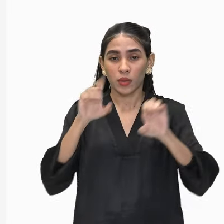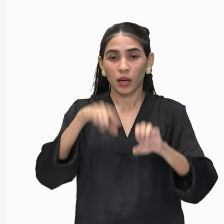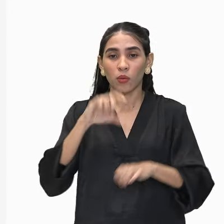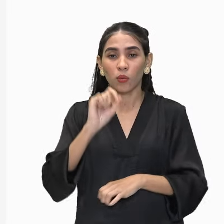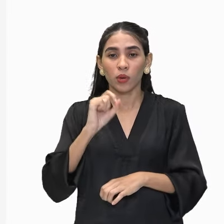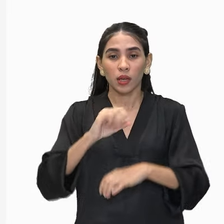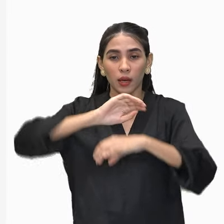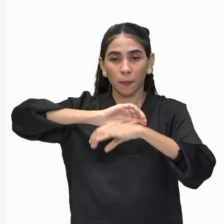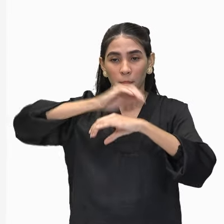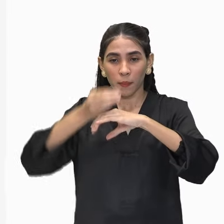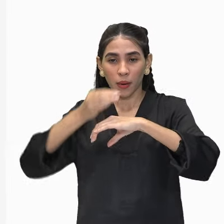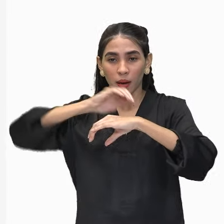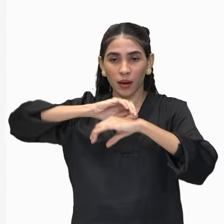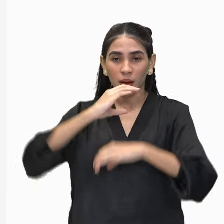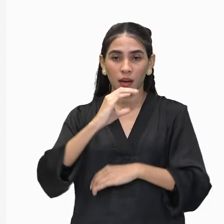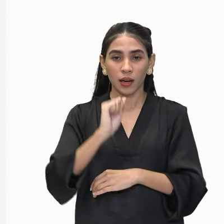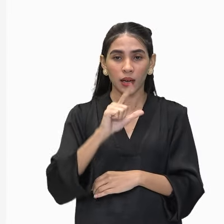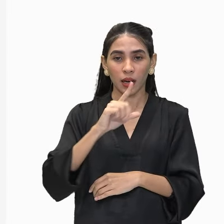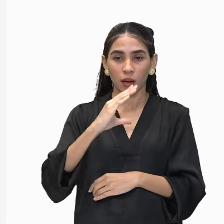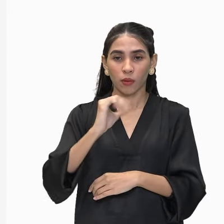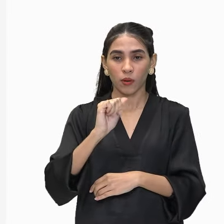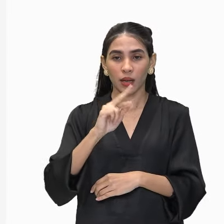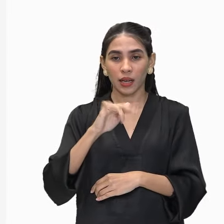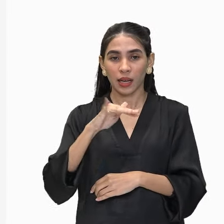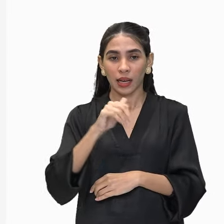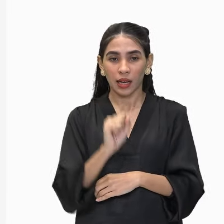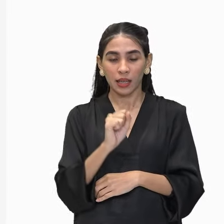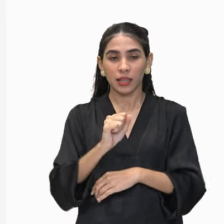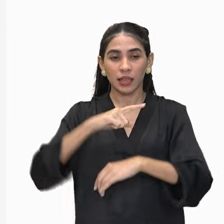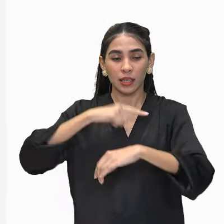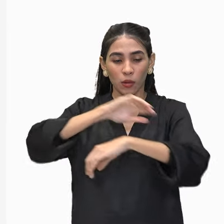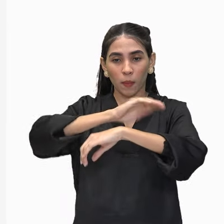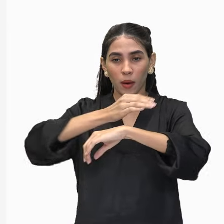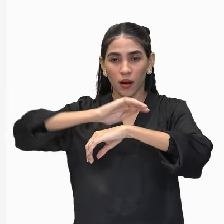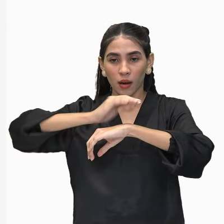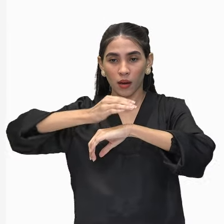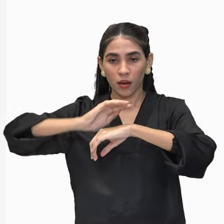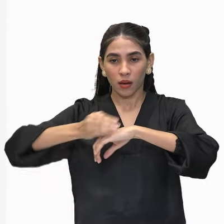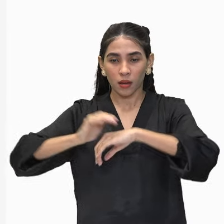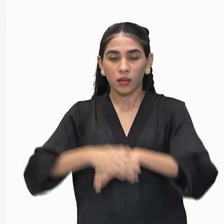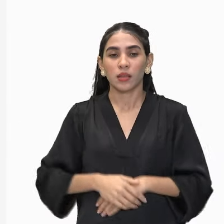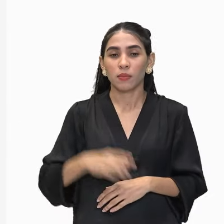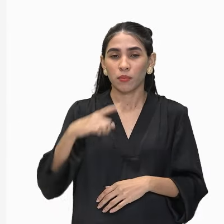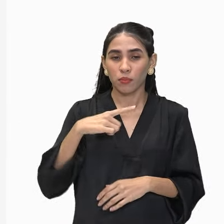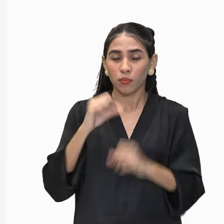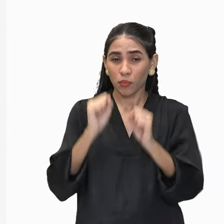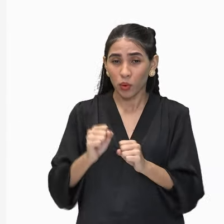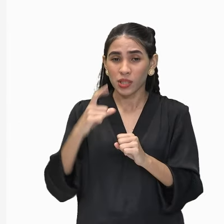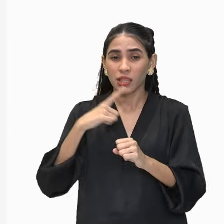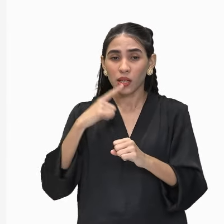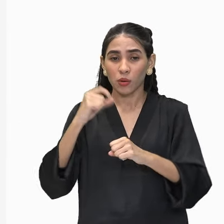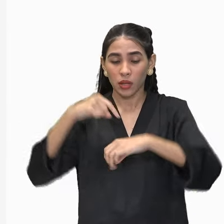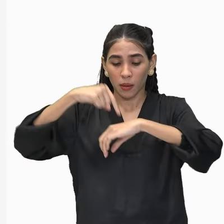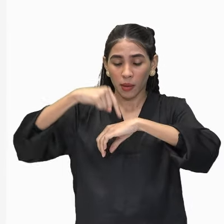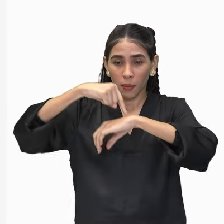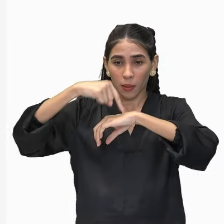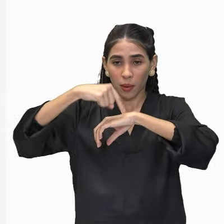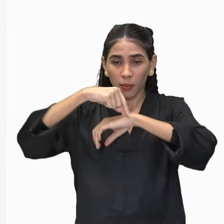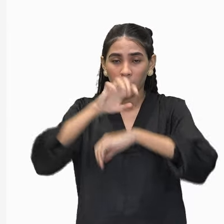calcário, formado por placas calcárias articuladas que podem ter espinhos. Podem